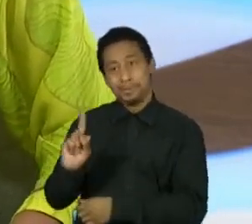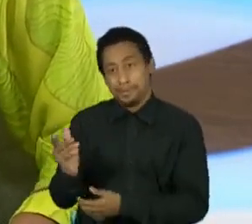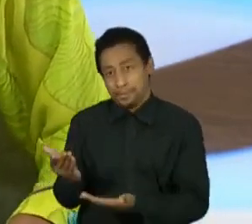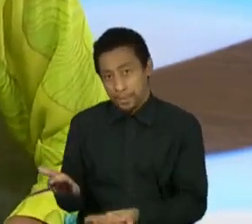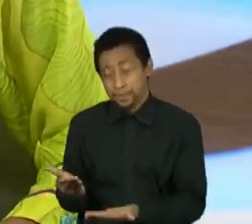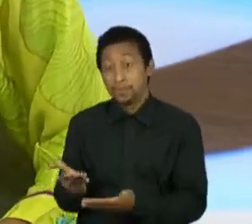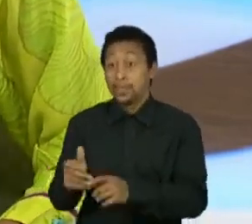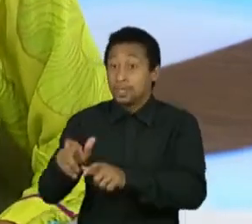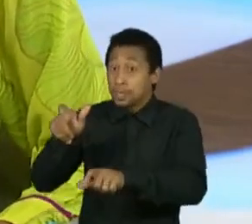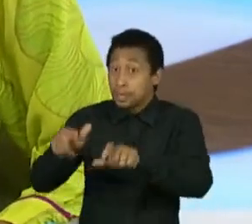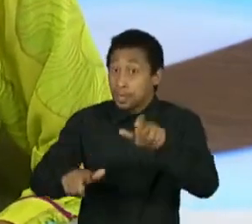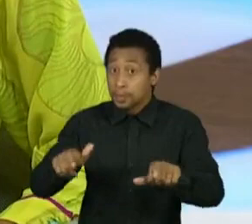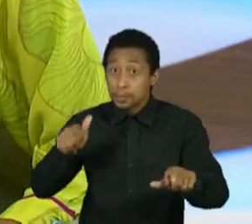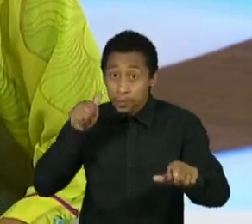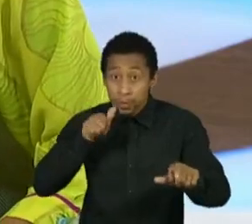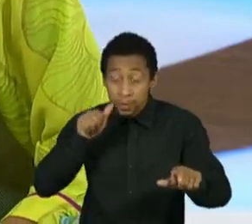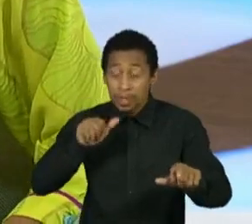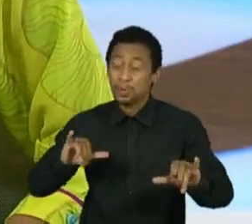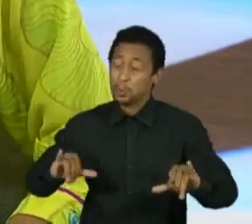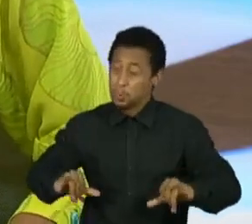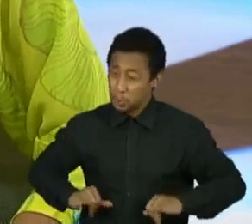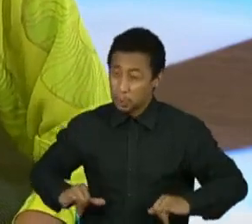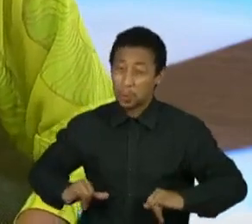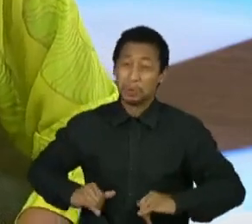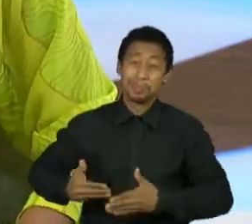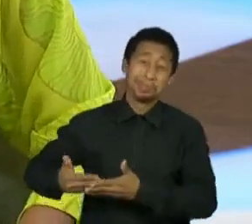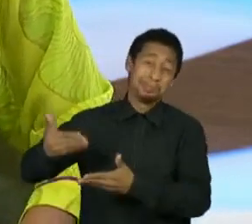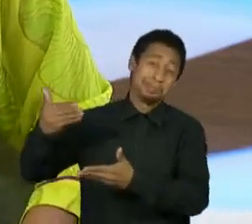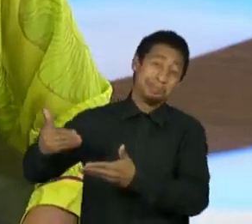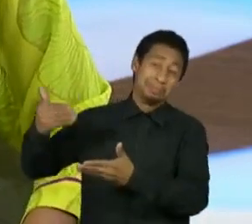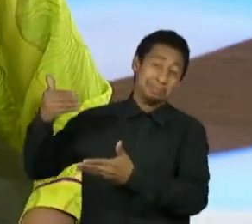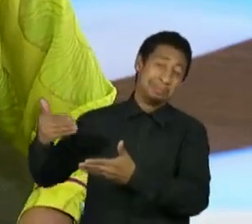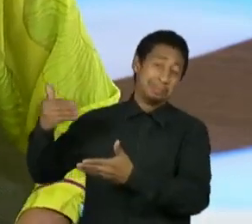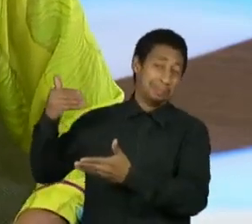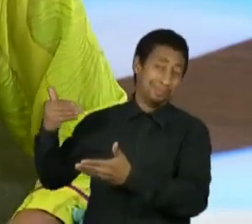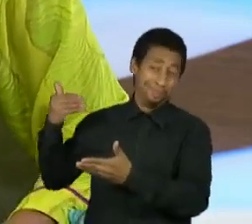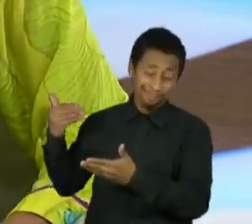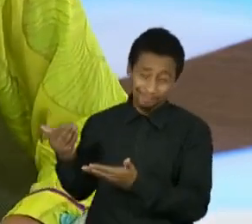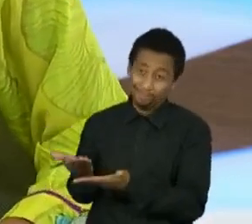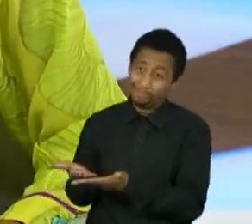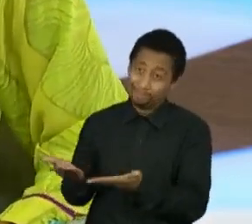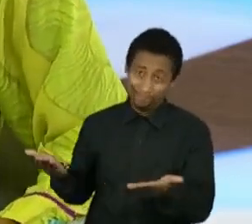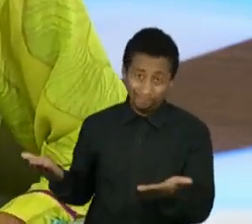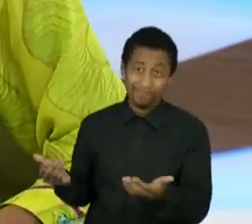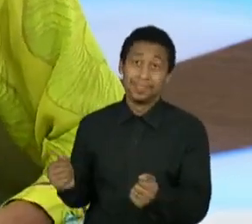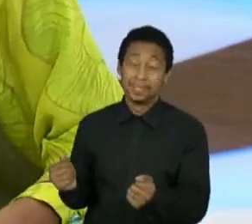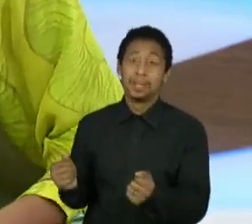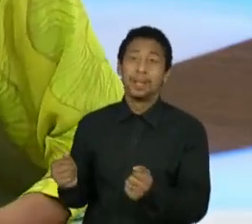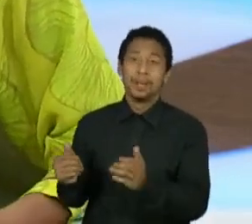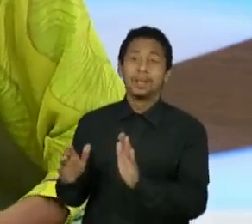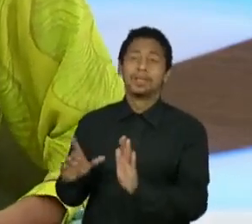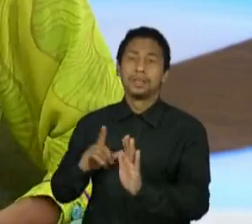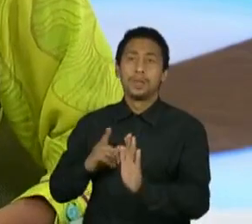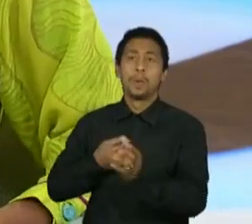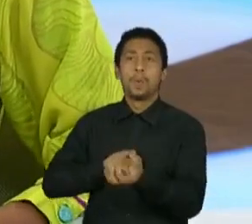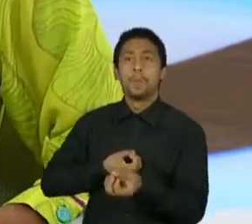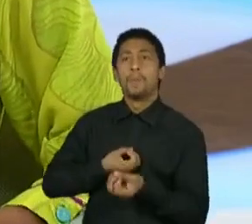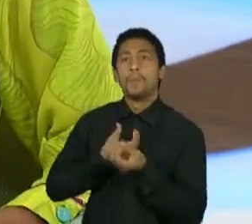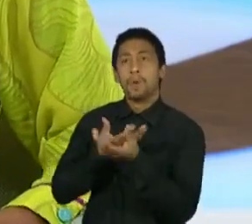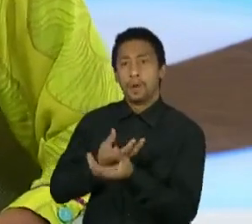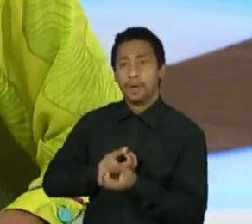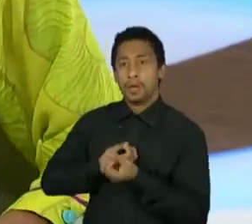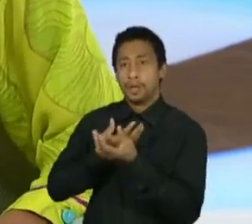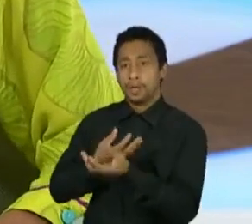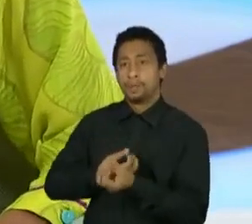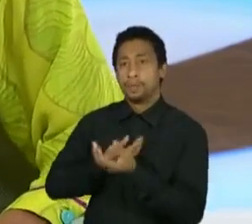de sangue derramado, eu cito na minha dissertação, que eu defendo agora nessa próxima quinta, um poema de Abdias Nascimento que fala,